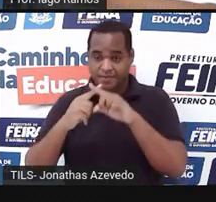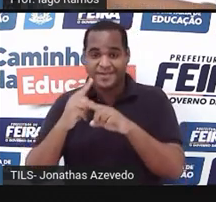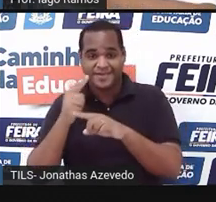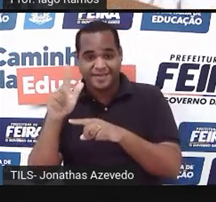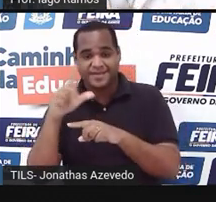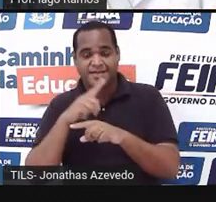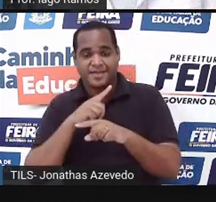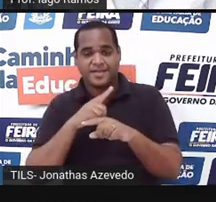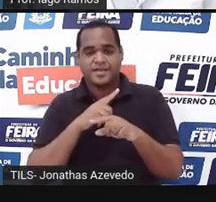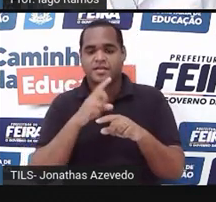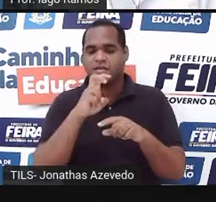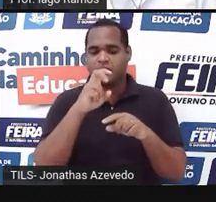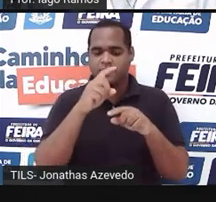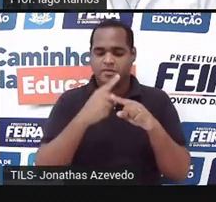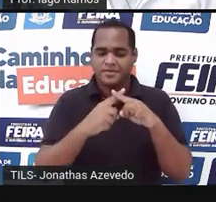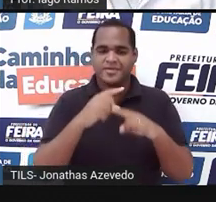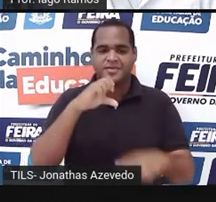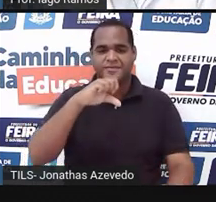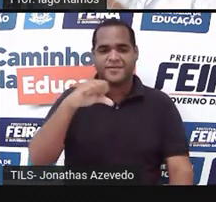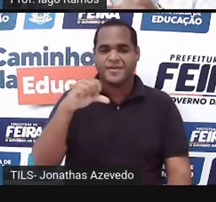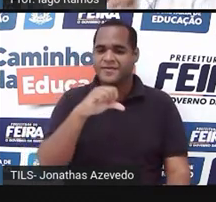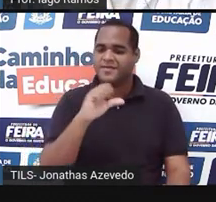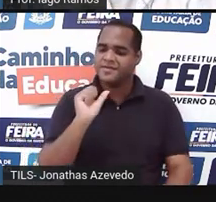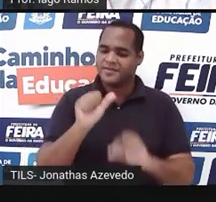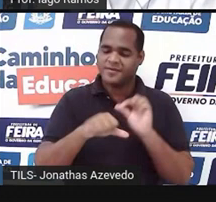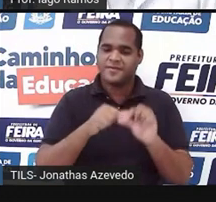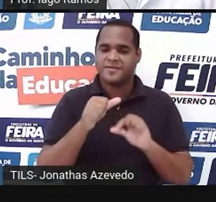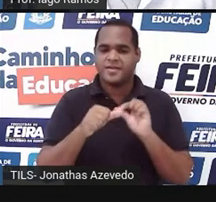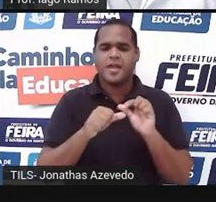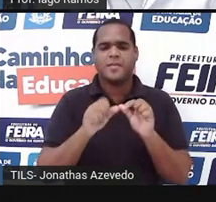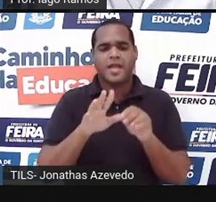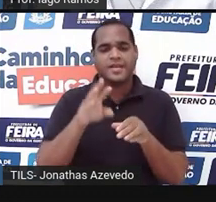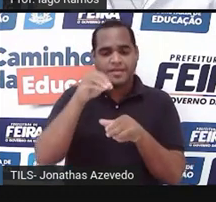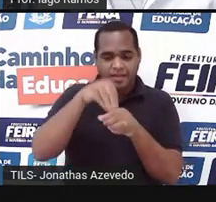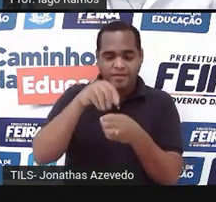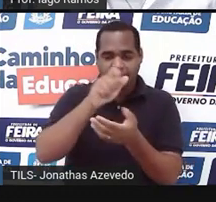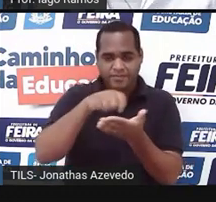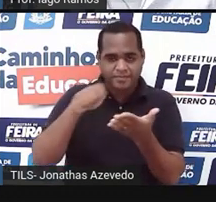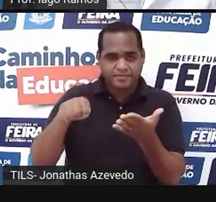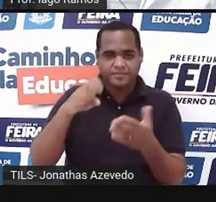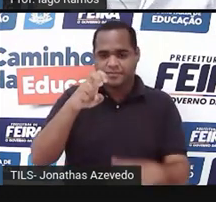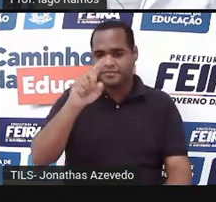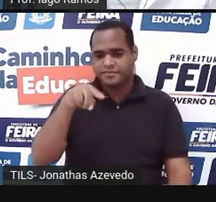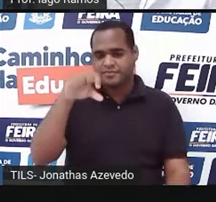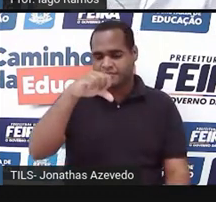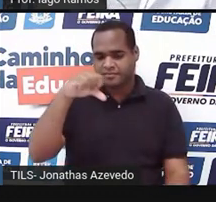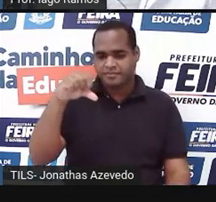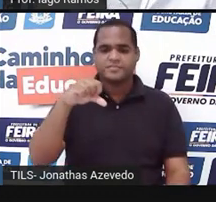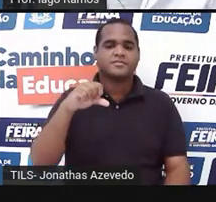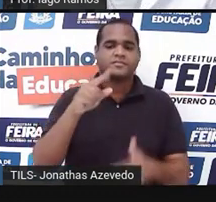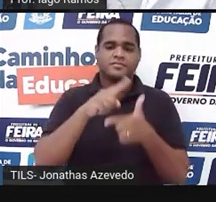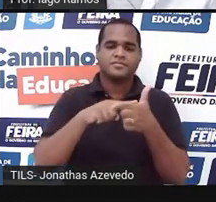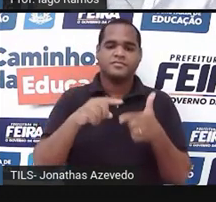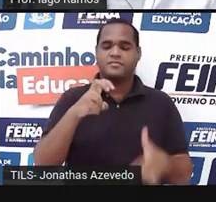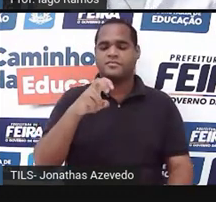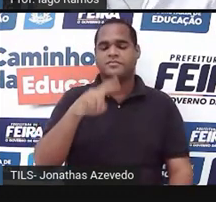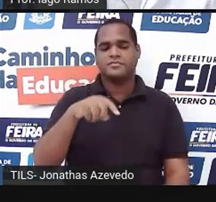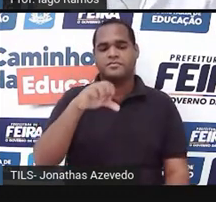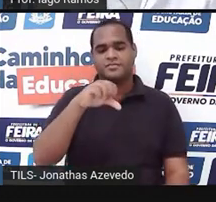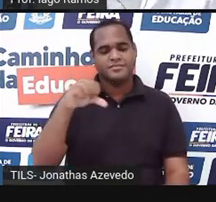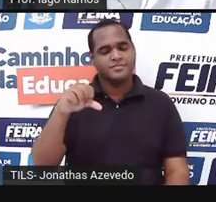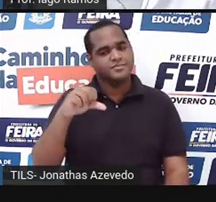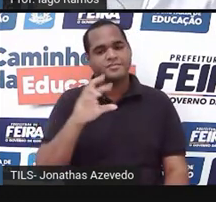jogar para o outro lado lá da divisão Tá então ali dentro do que a gente escreveu 5 99 min / 199 dá